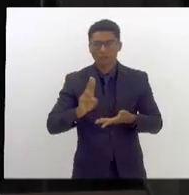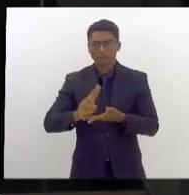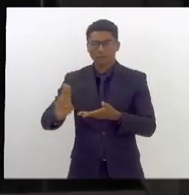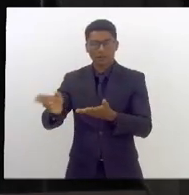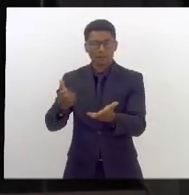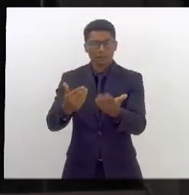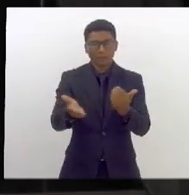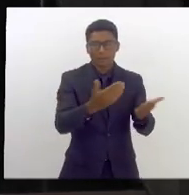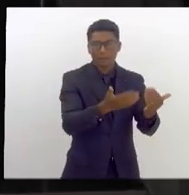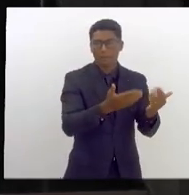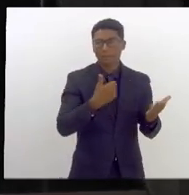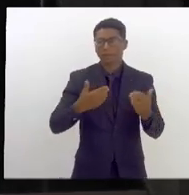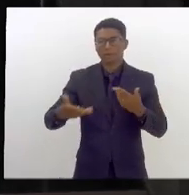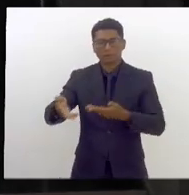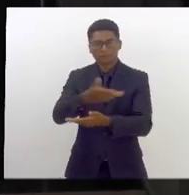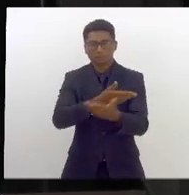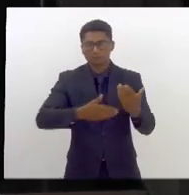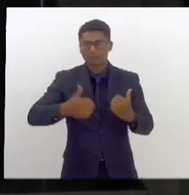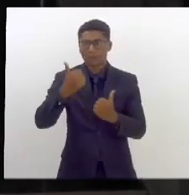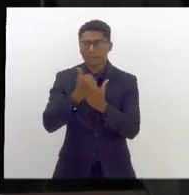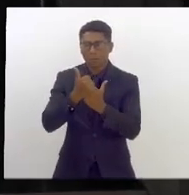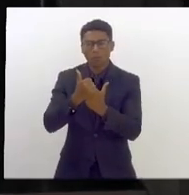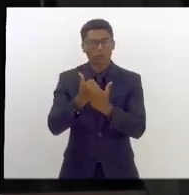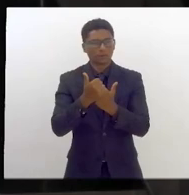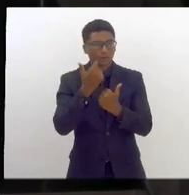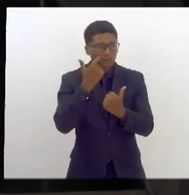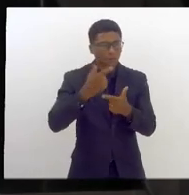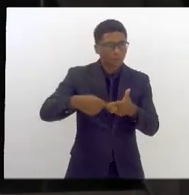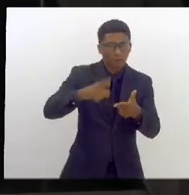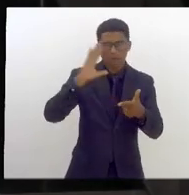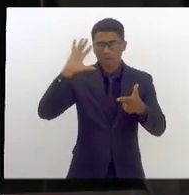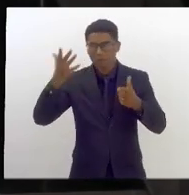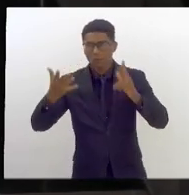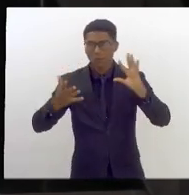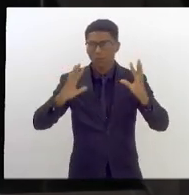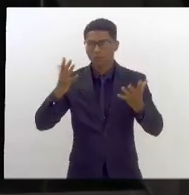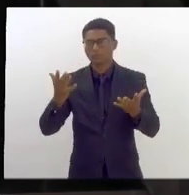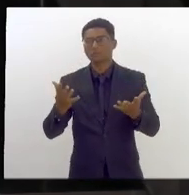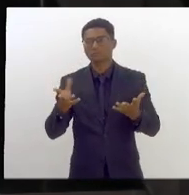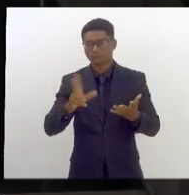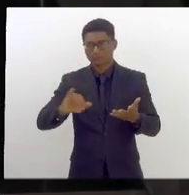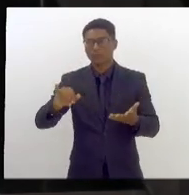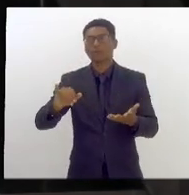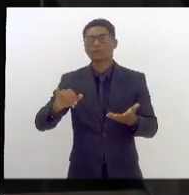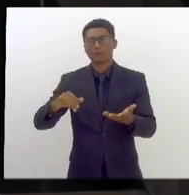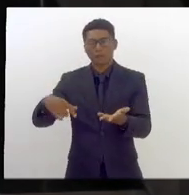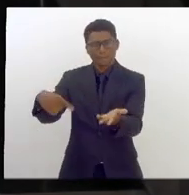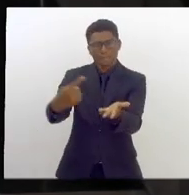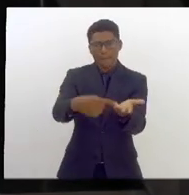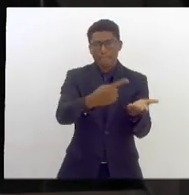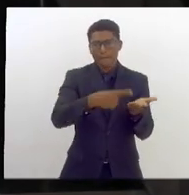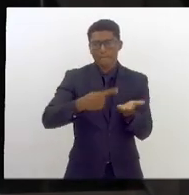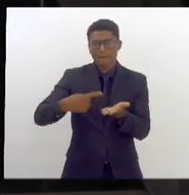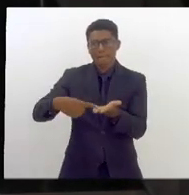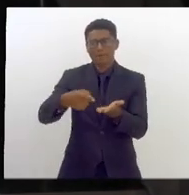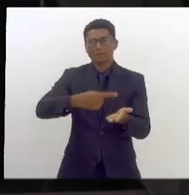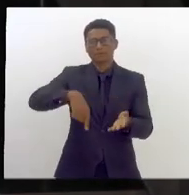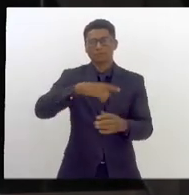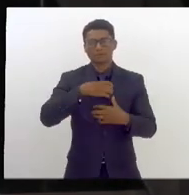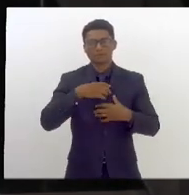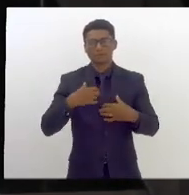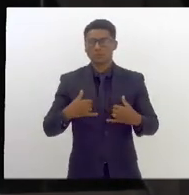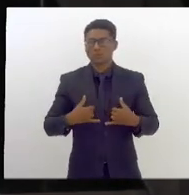conversando apoiando construindo soluções buscando alternativas pactuadas com essa rede que nos orgulha